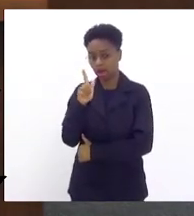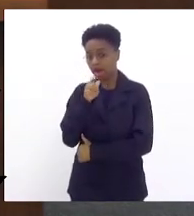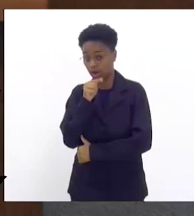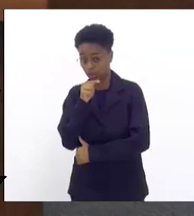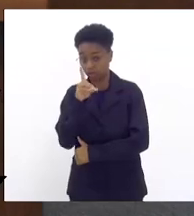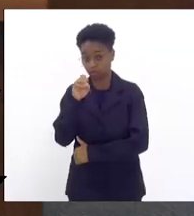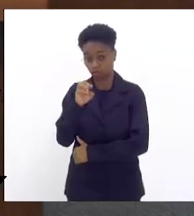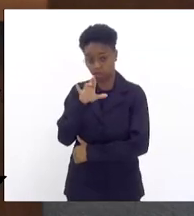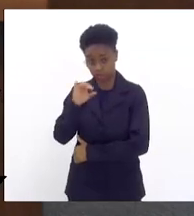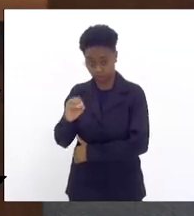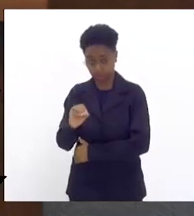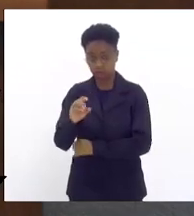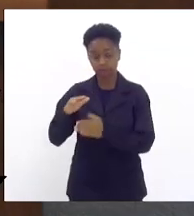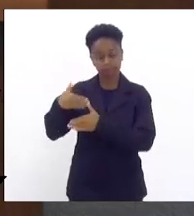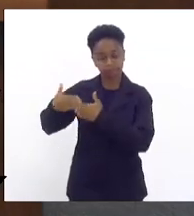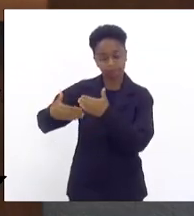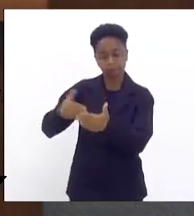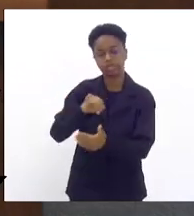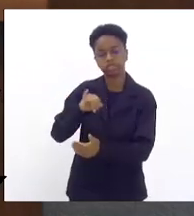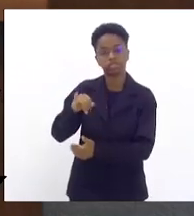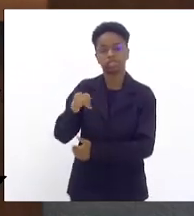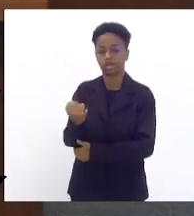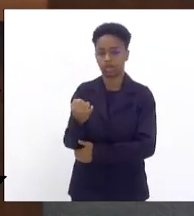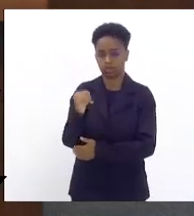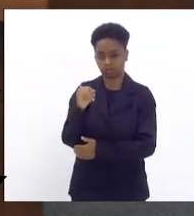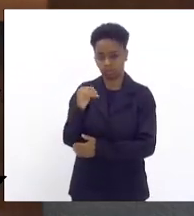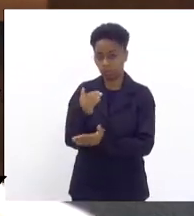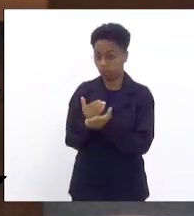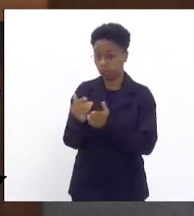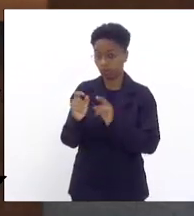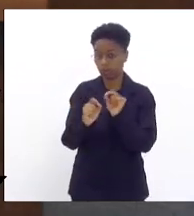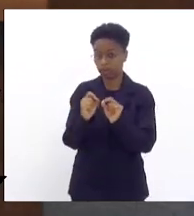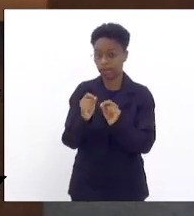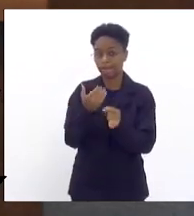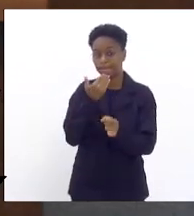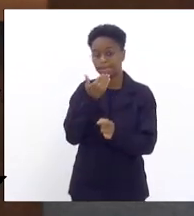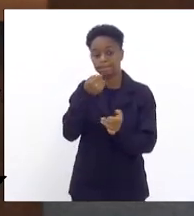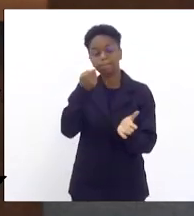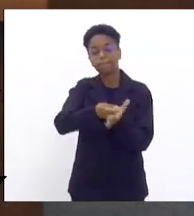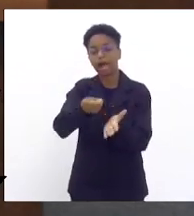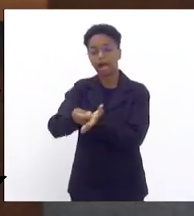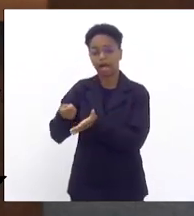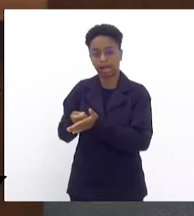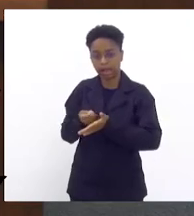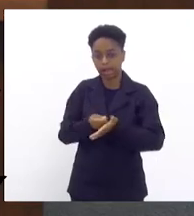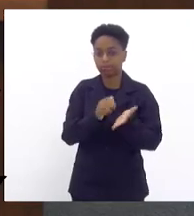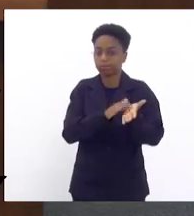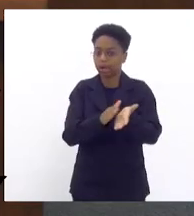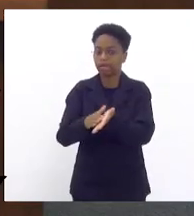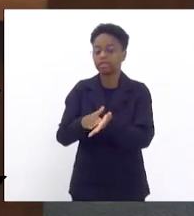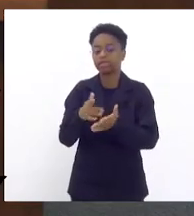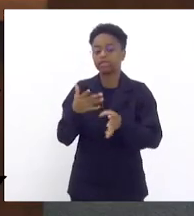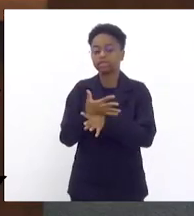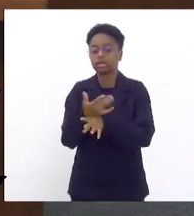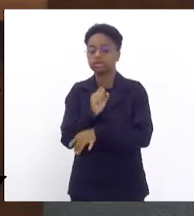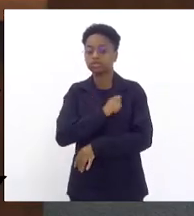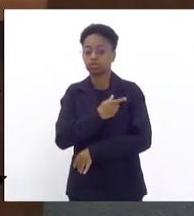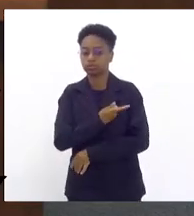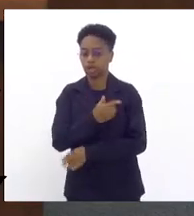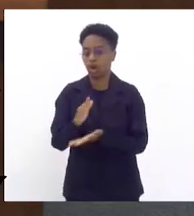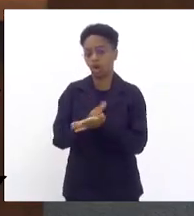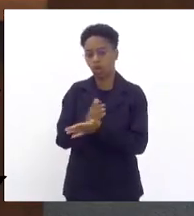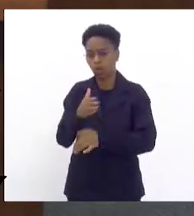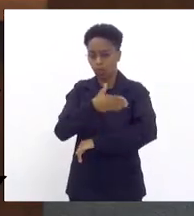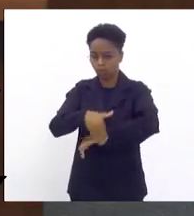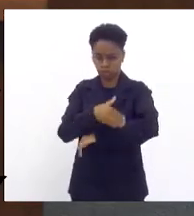algum tempinho, a partir de janeiro, a Águas do Rio começou a cobrar na cidade de São Gonçalo, em algumas ruas, alguns moradores,